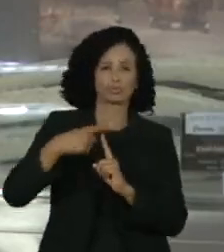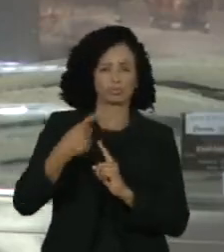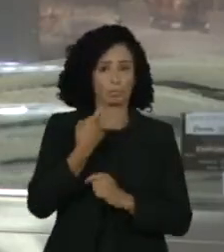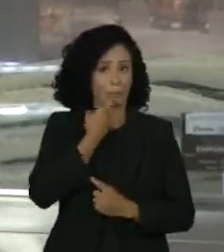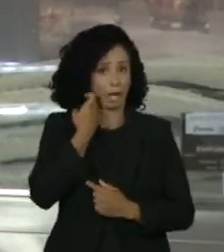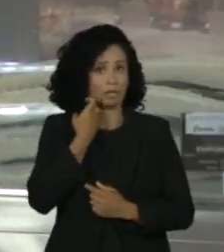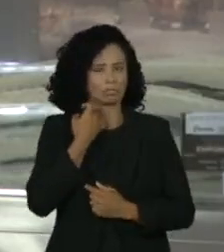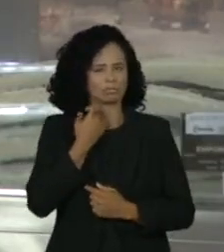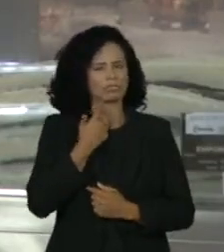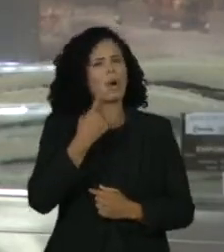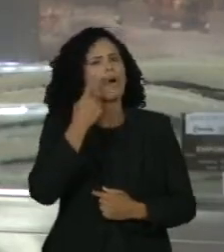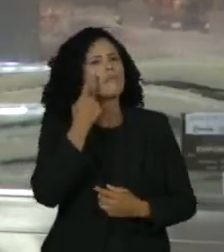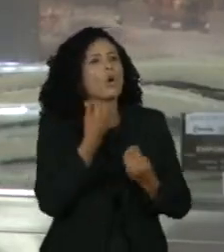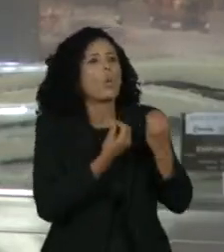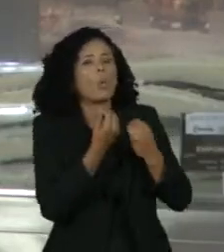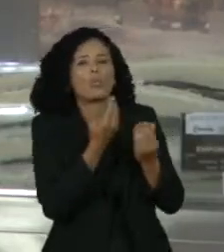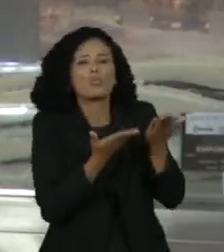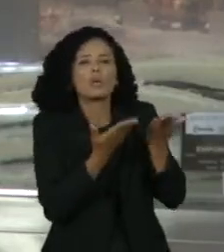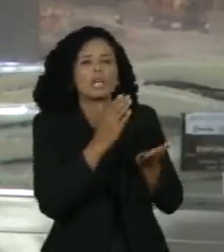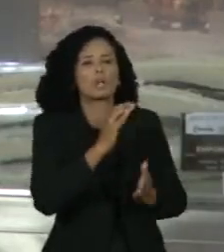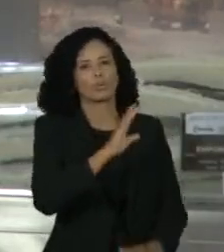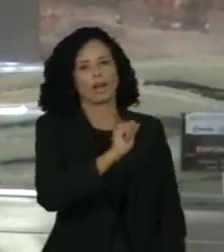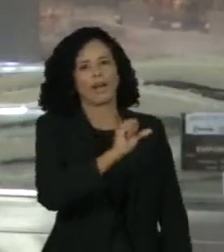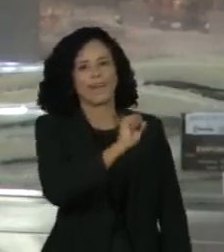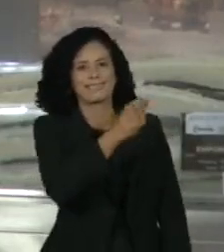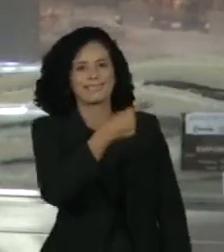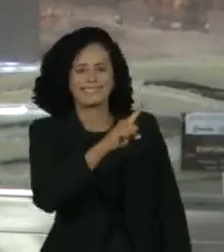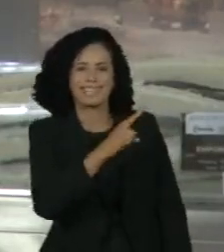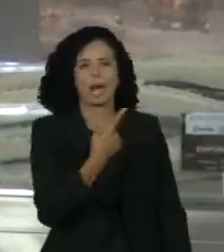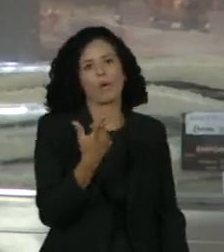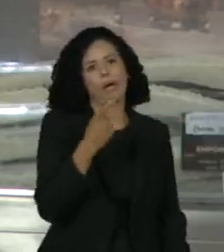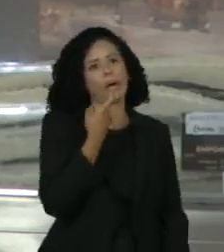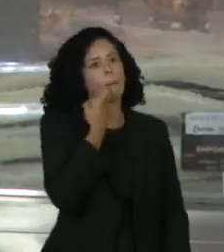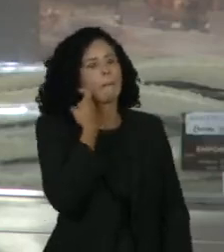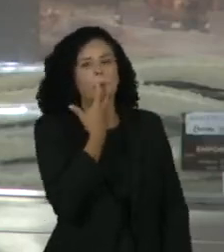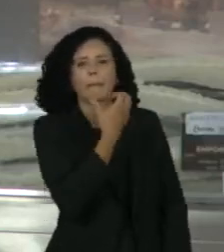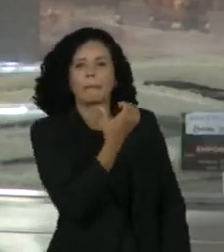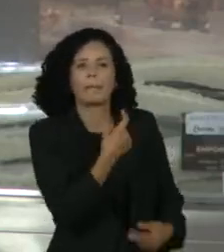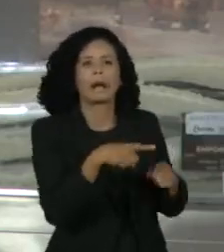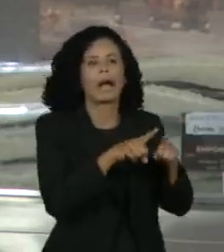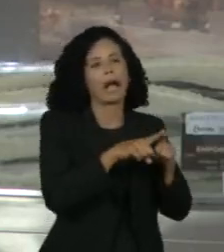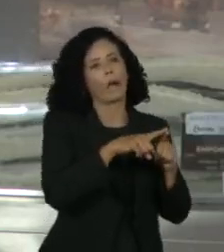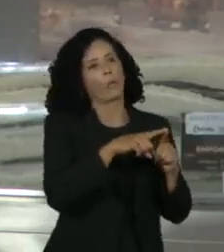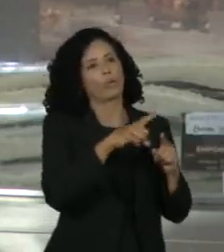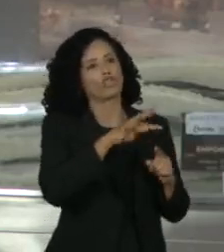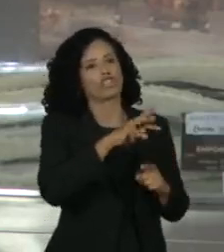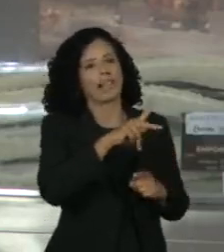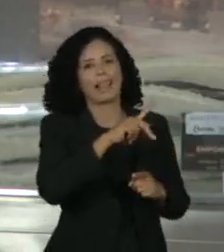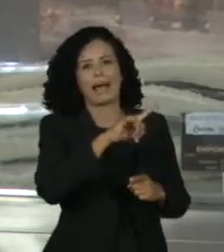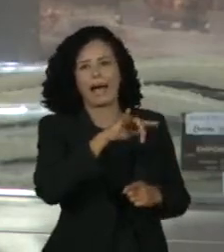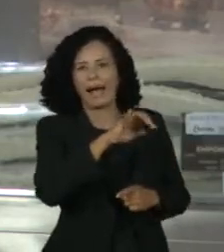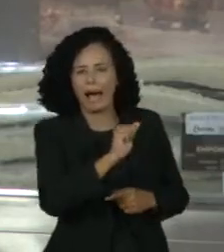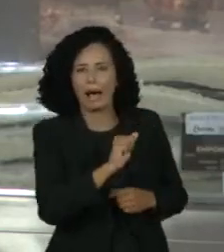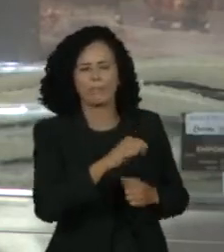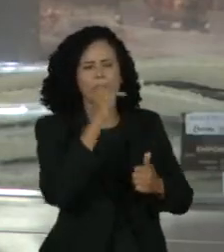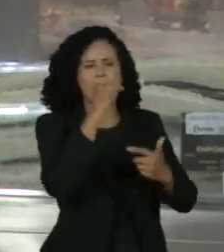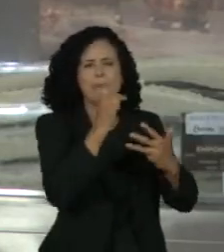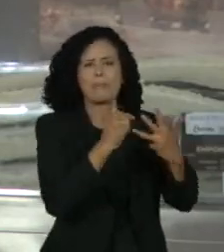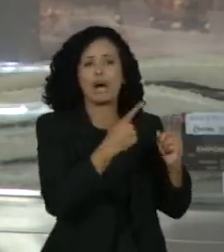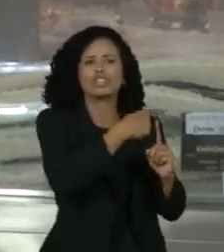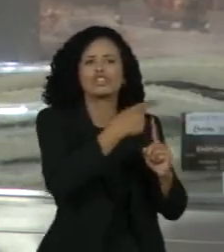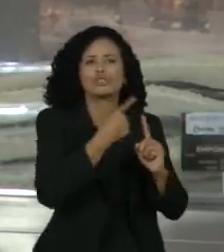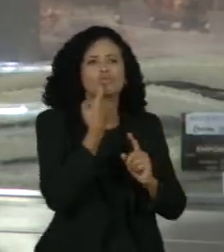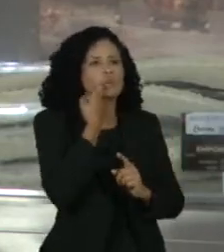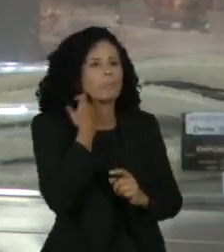que está o quilo do cação, né, que é um peixe branco, da tilápia ou da pescada. E em alguns casos, fazer